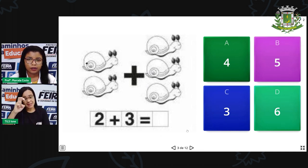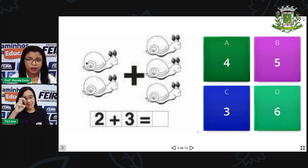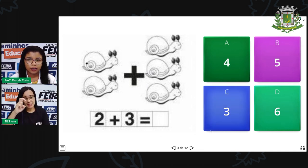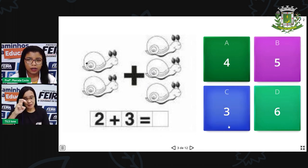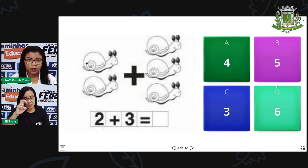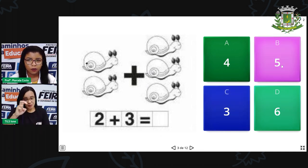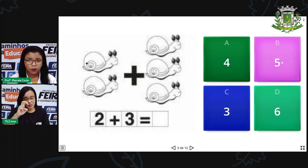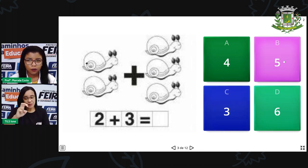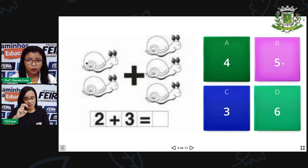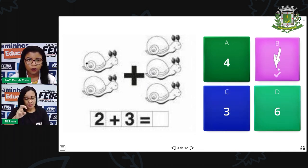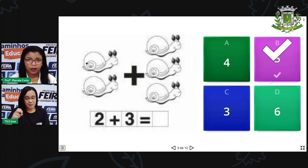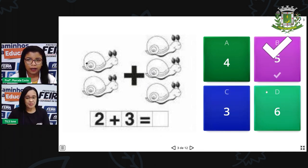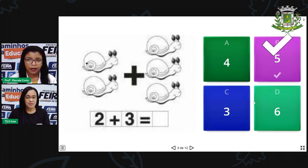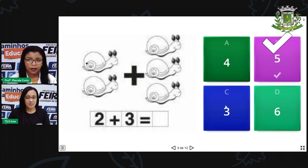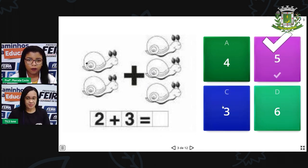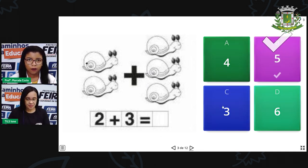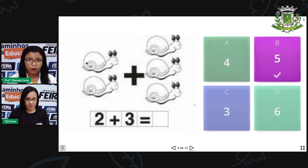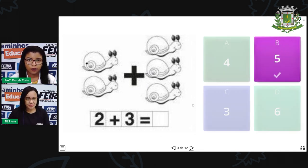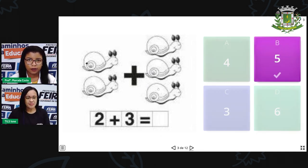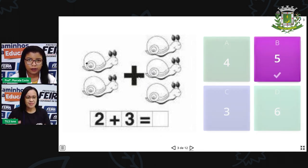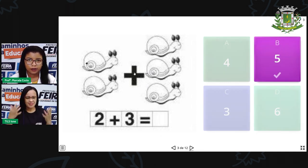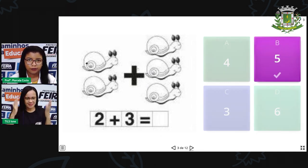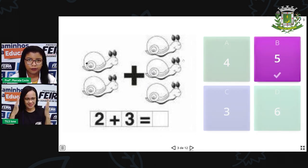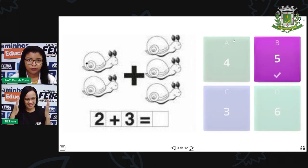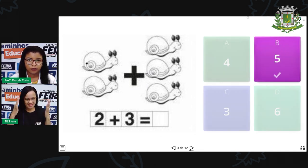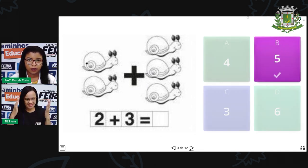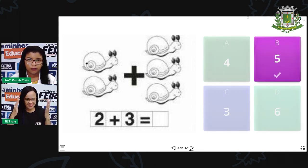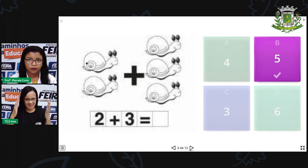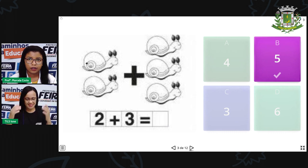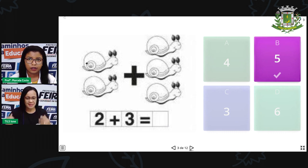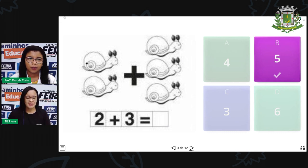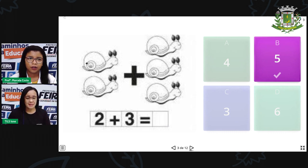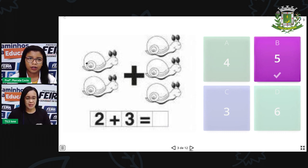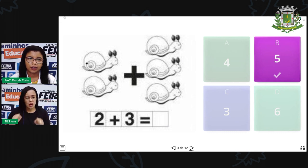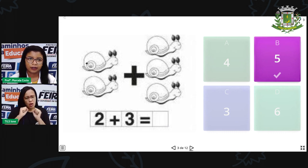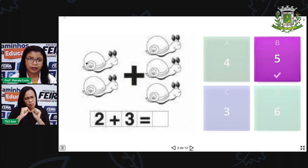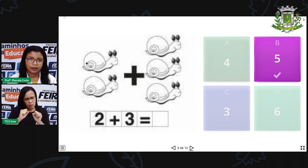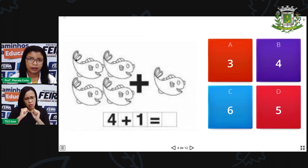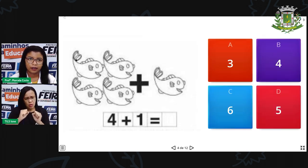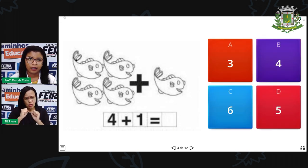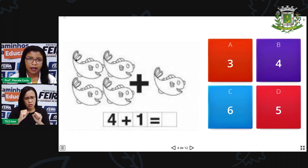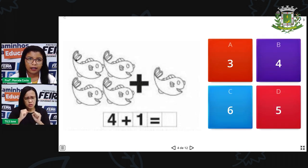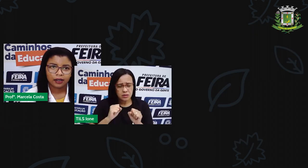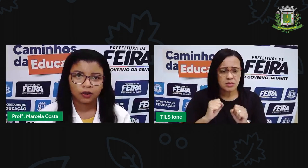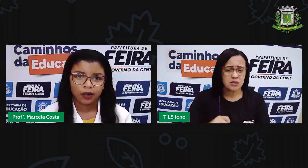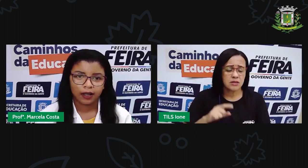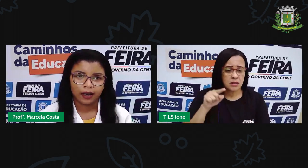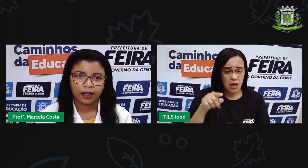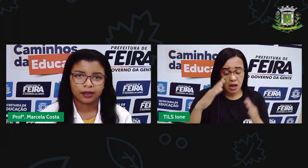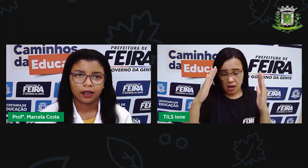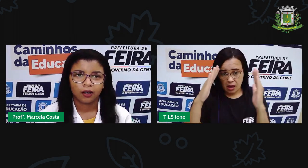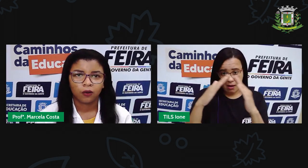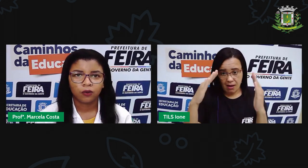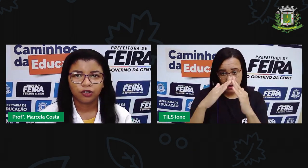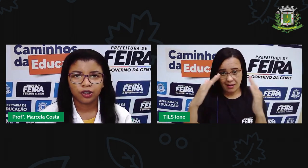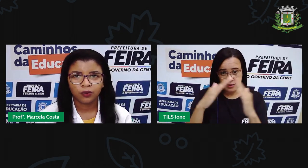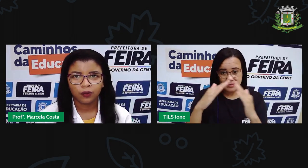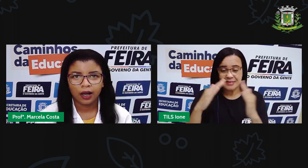Tem cinco caracóis. Você pode, criança, aí na sua